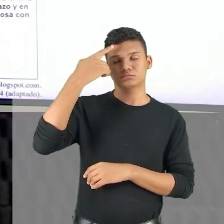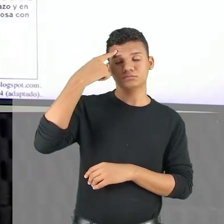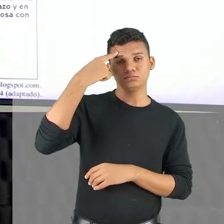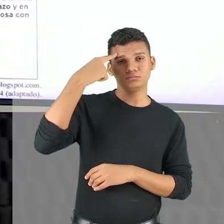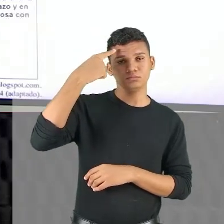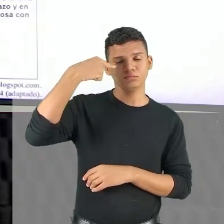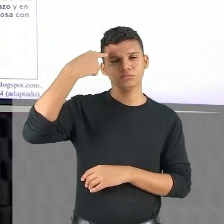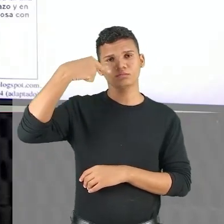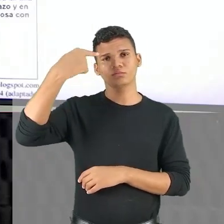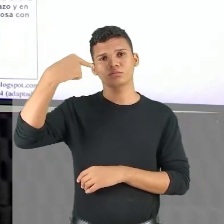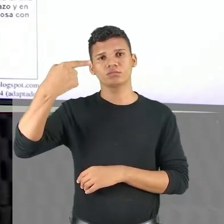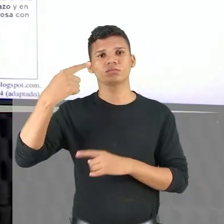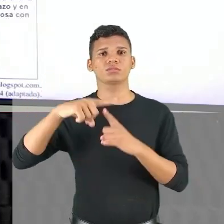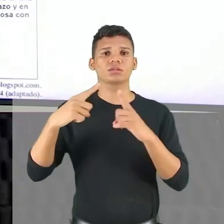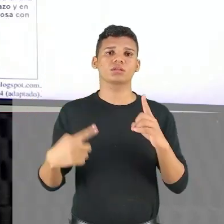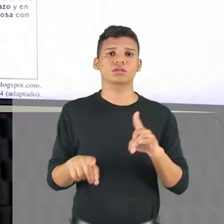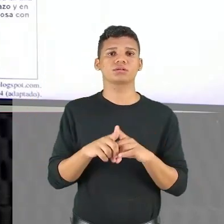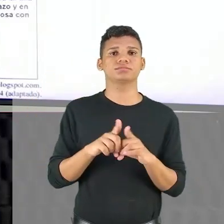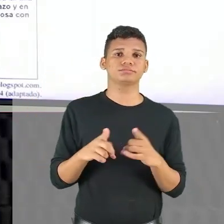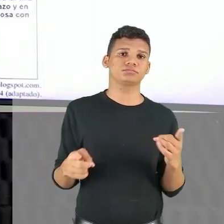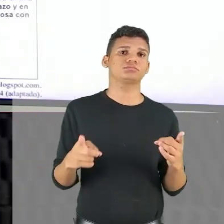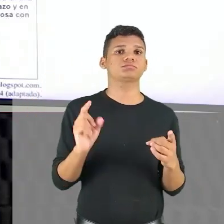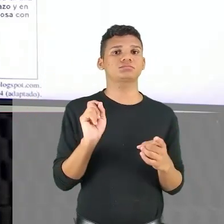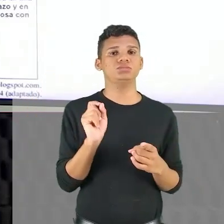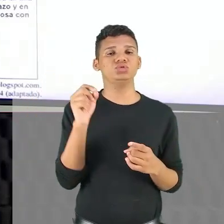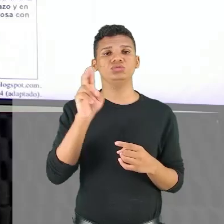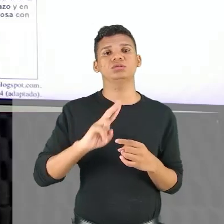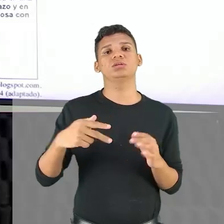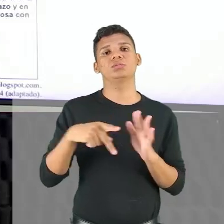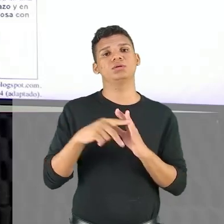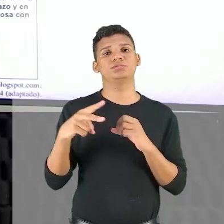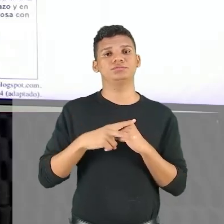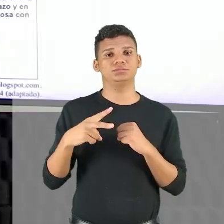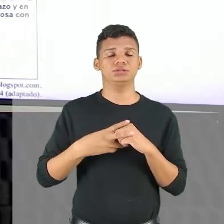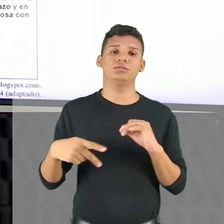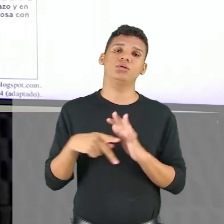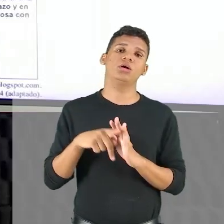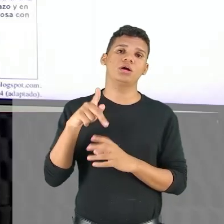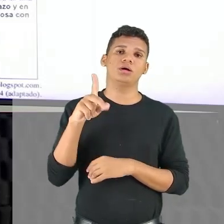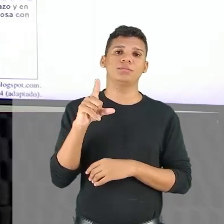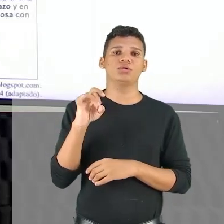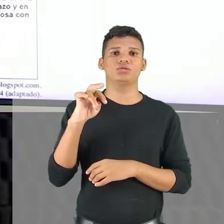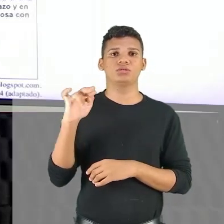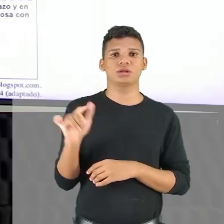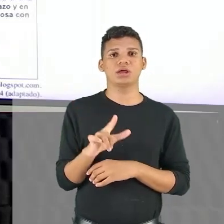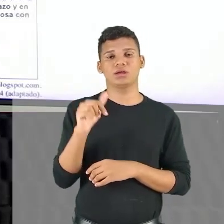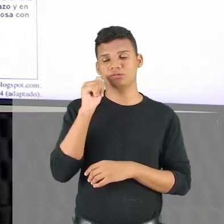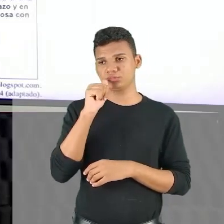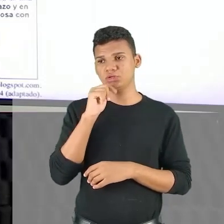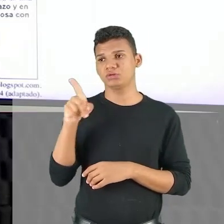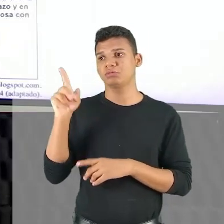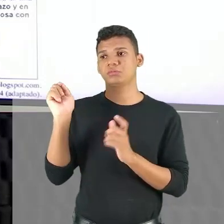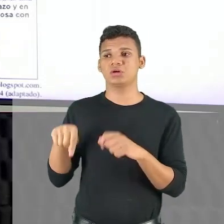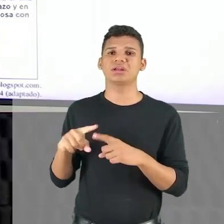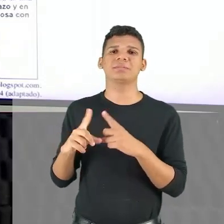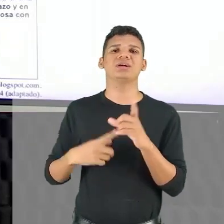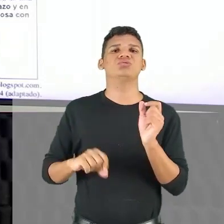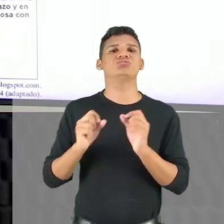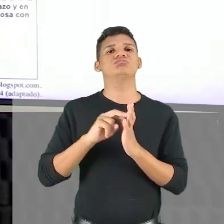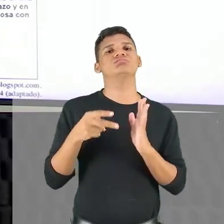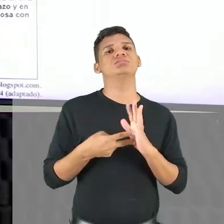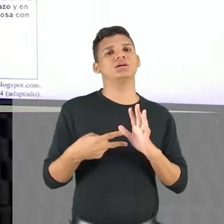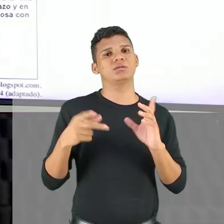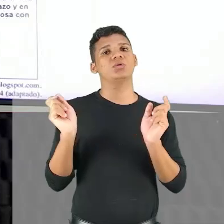do plural, né? E utilizar um verbo no plural. Então, as mulheres, elas podemos. O que eu faço com